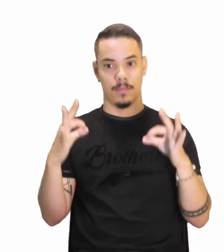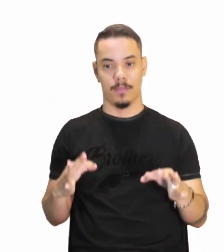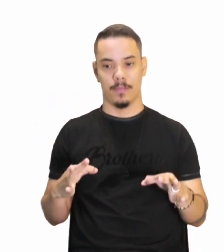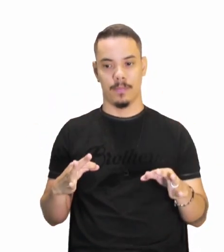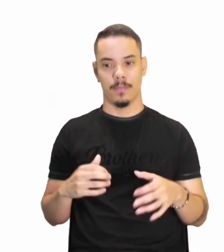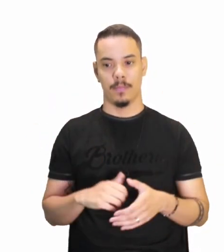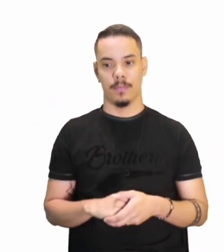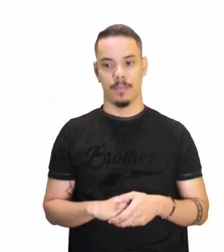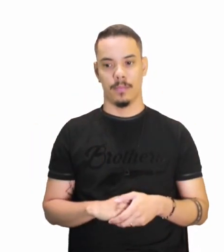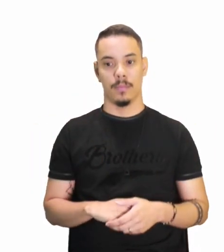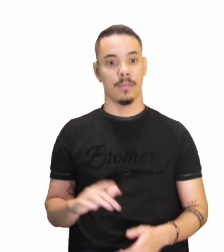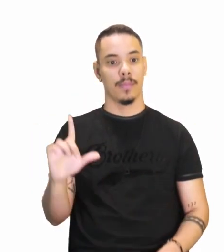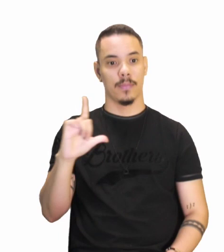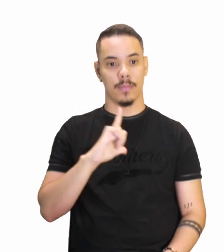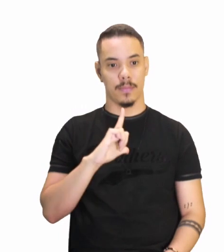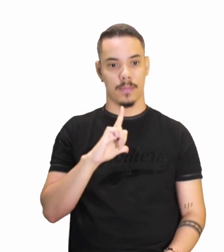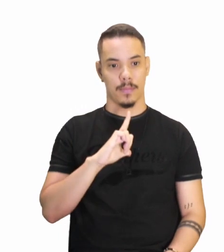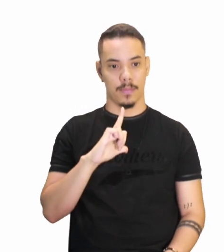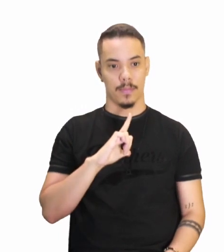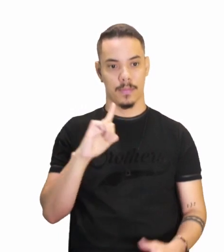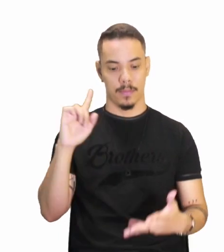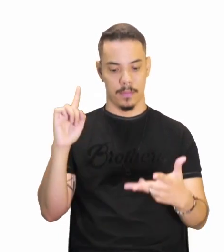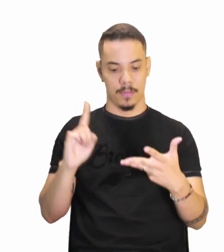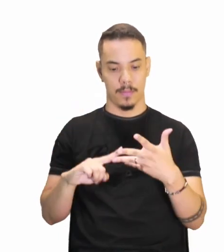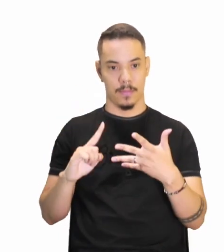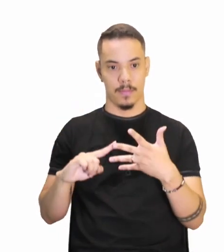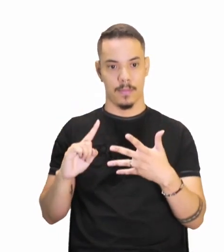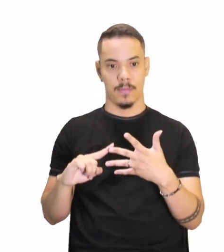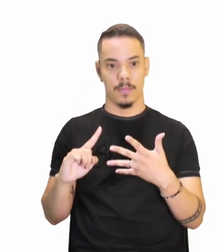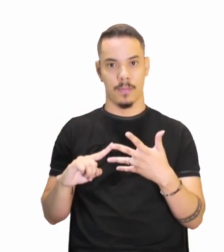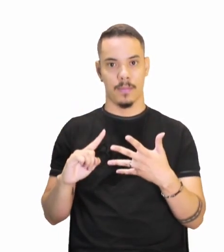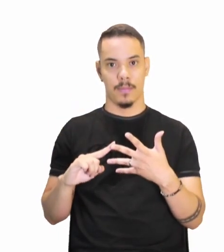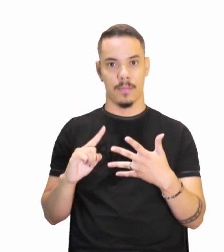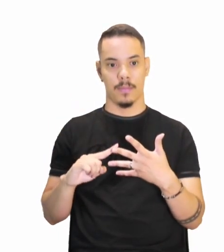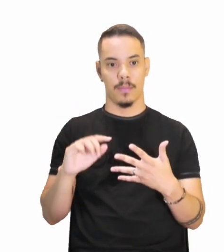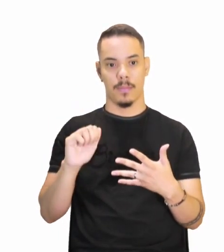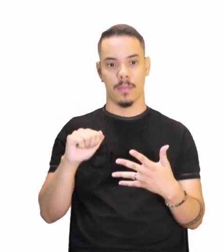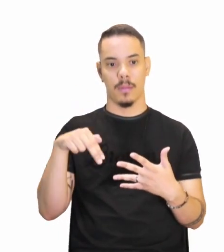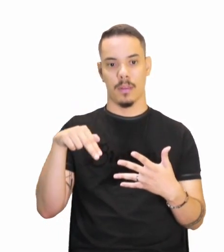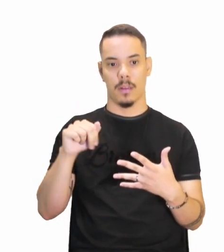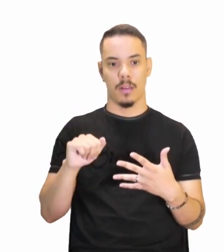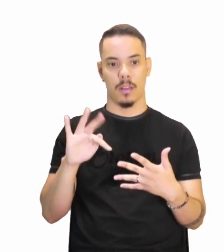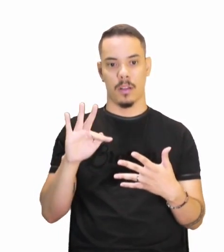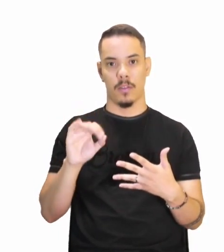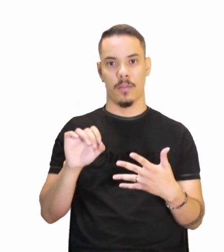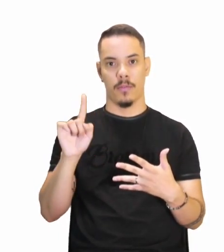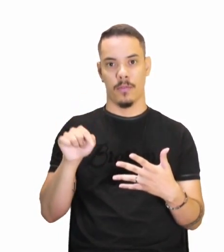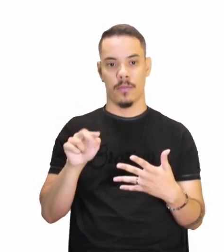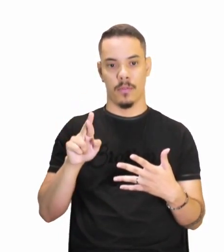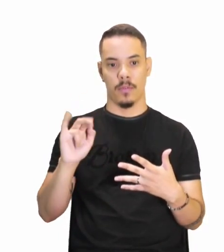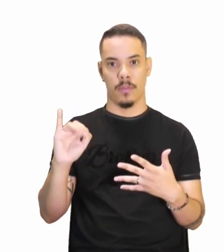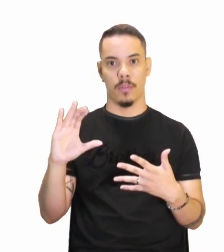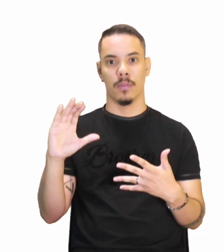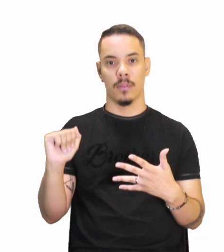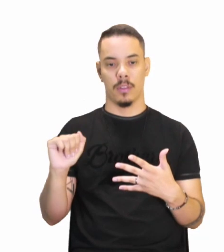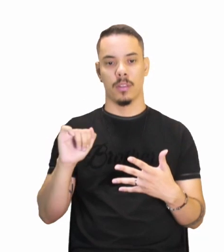temos aqui alternativa letra C